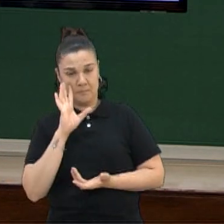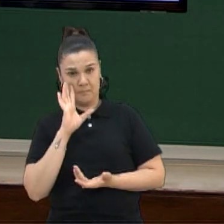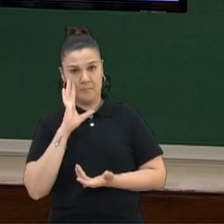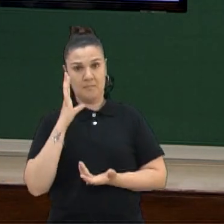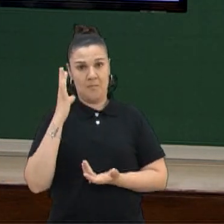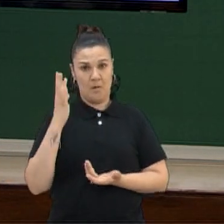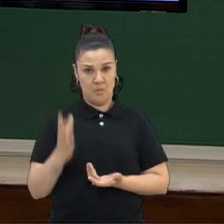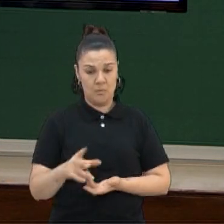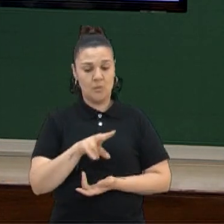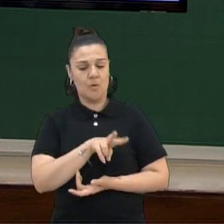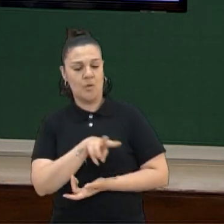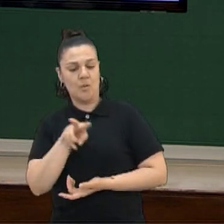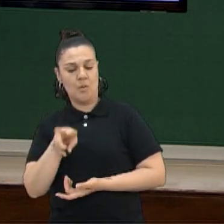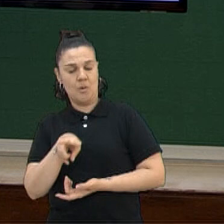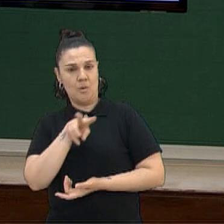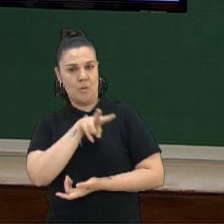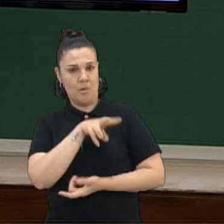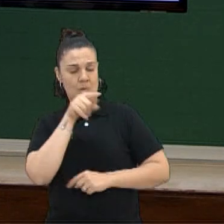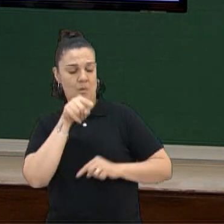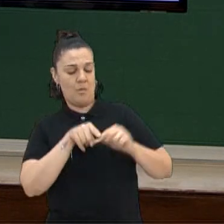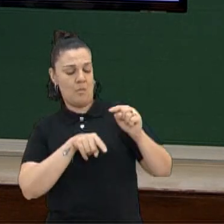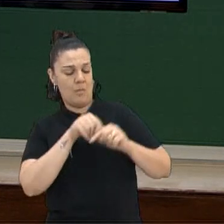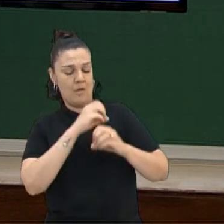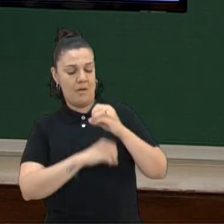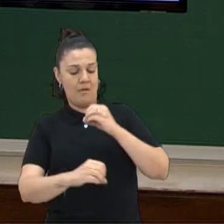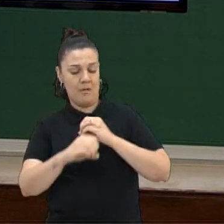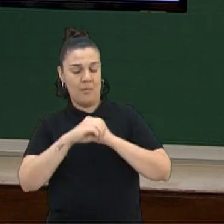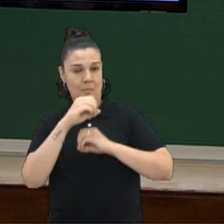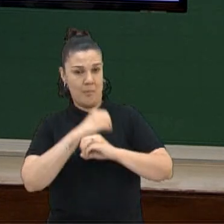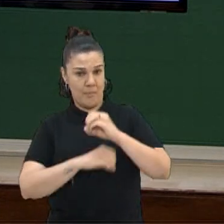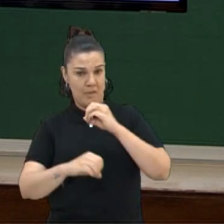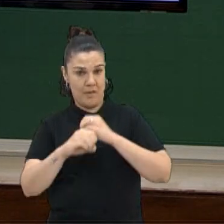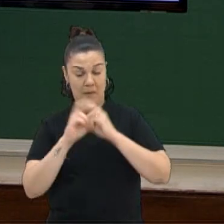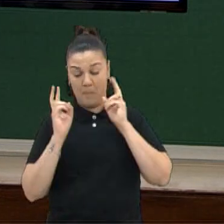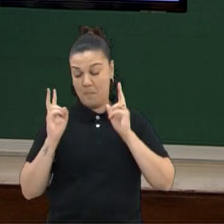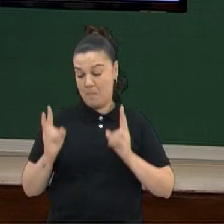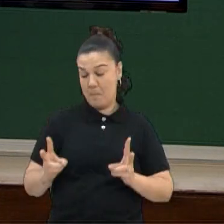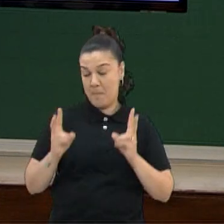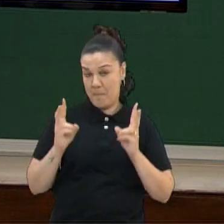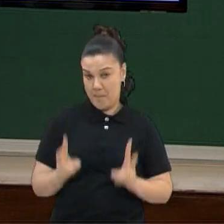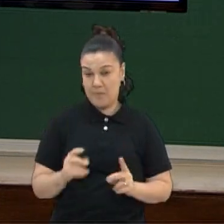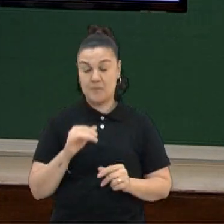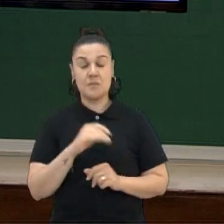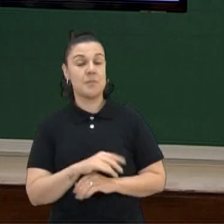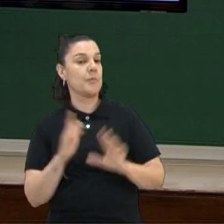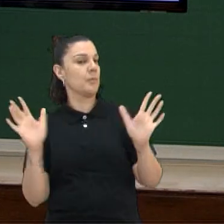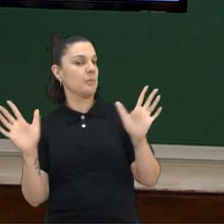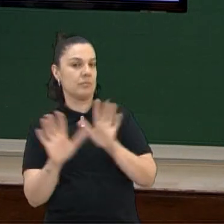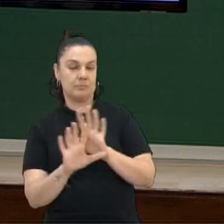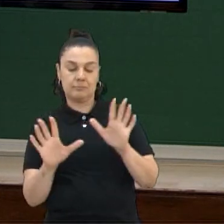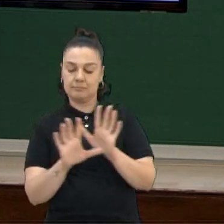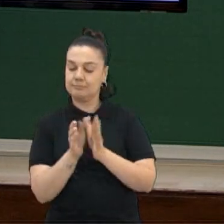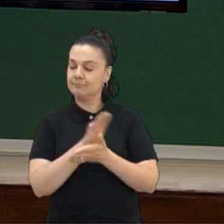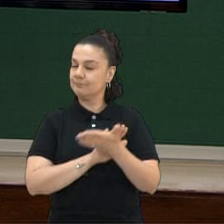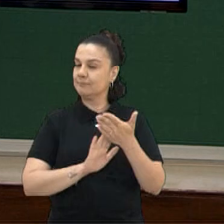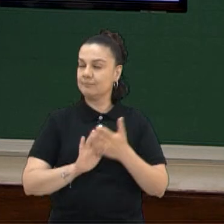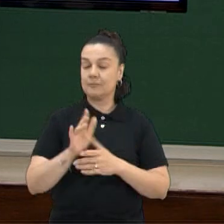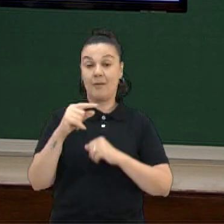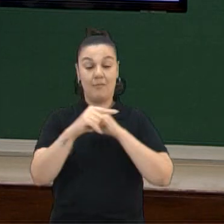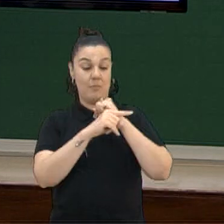acontece entre elementos, ou melhor, entre átomos do mesmo elemento, não existe diferença